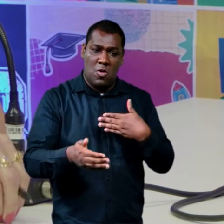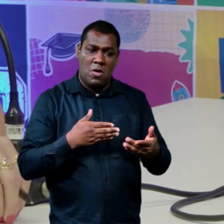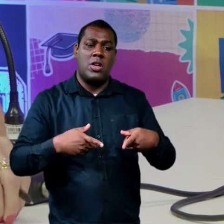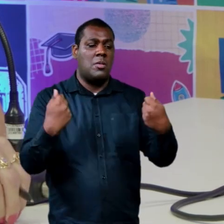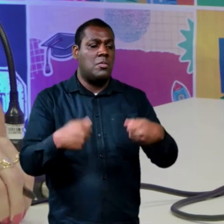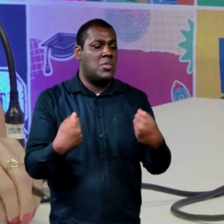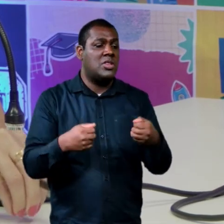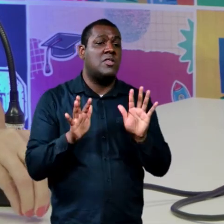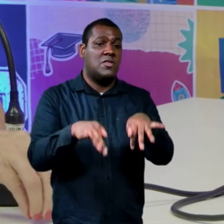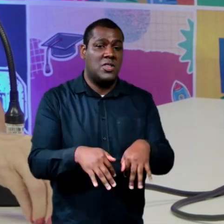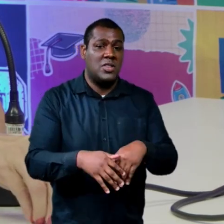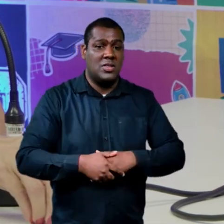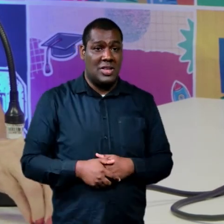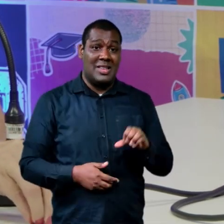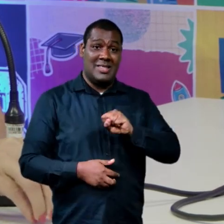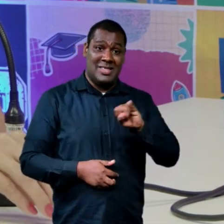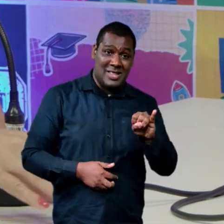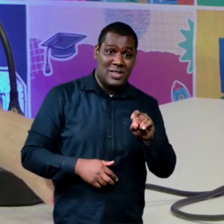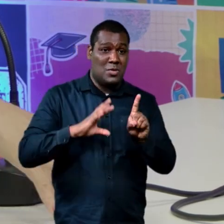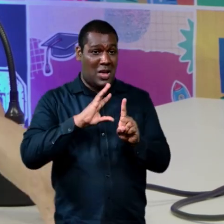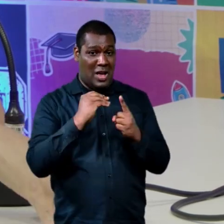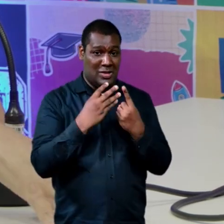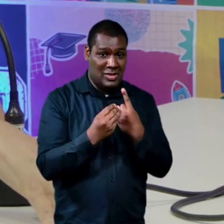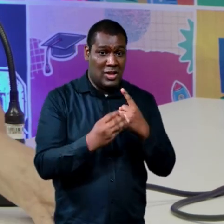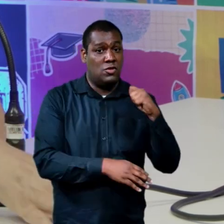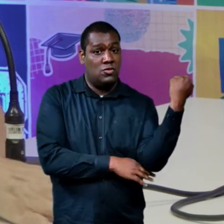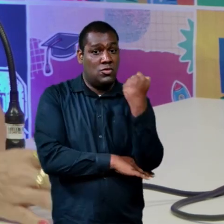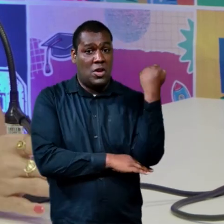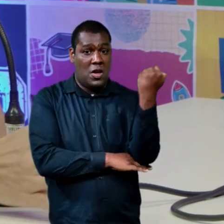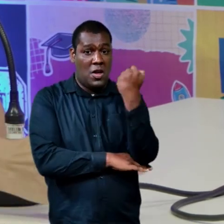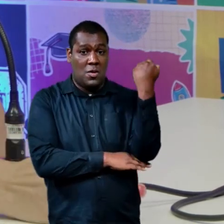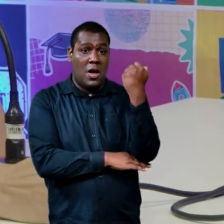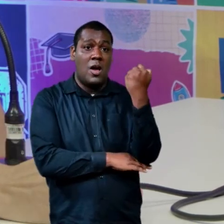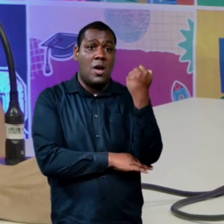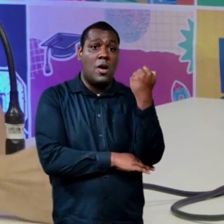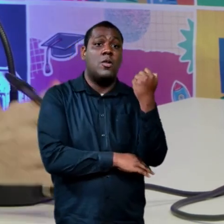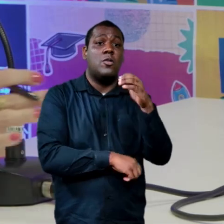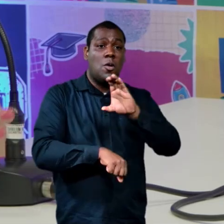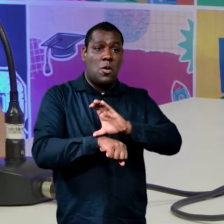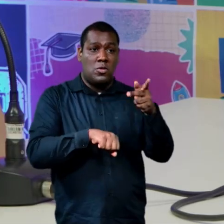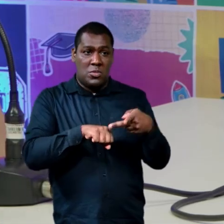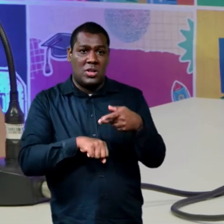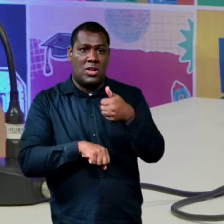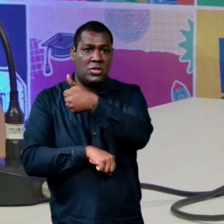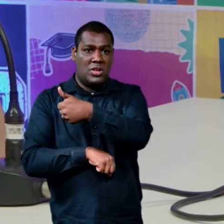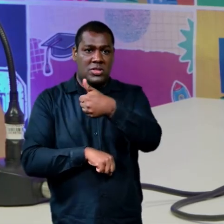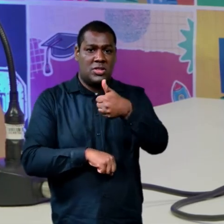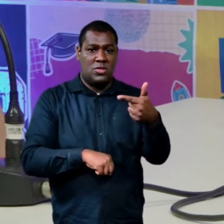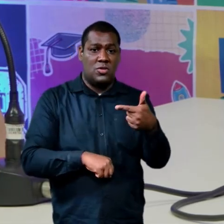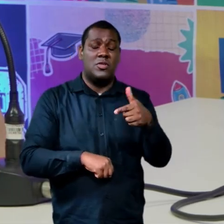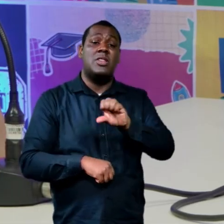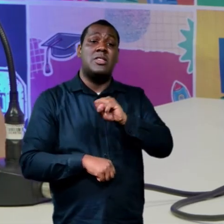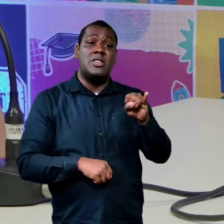tratamento, se vai ser um caso de assédio sexual e o enquadramento disso na Lei 8.112, vai ter um direcionamento, e se for outras condutas